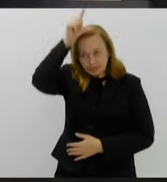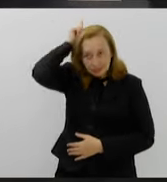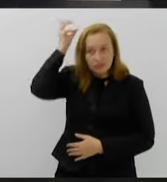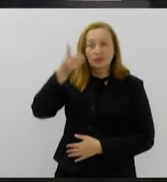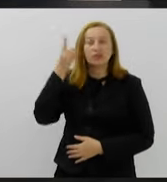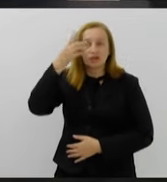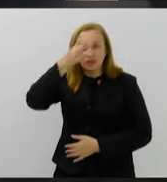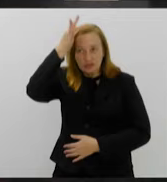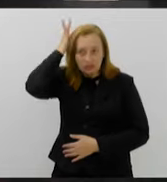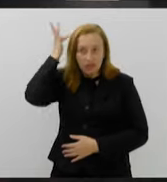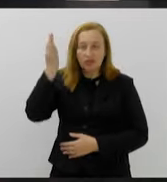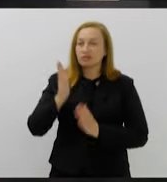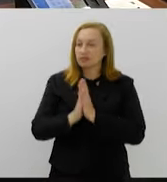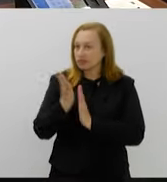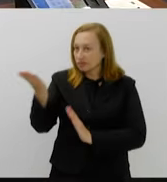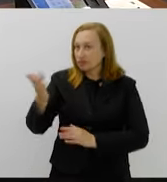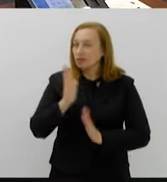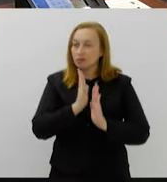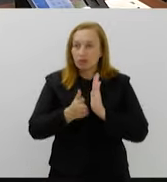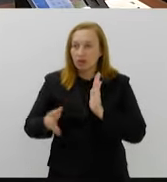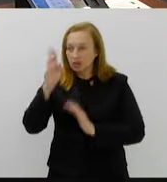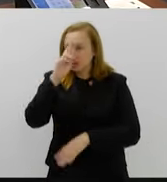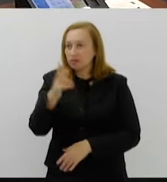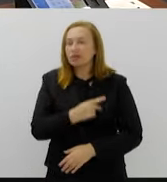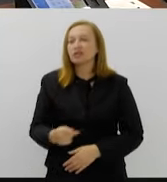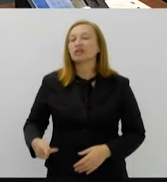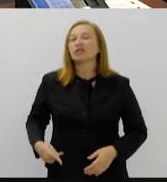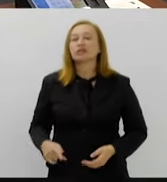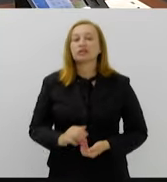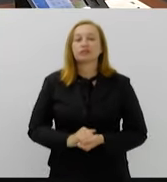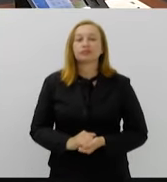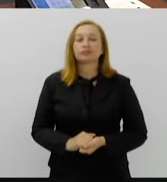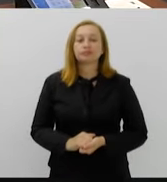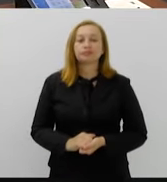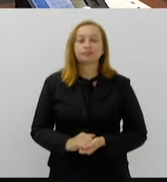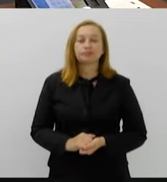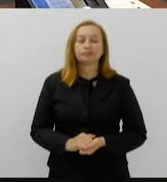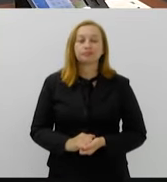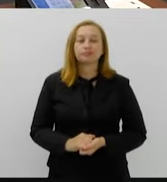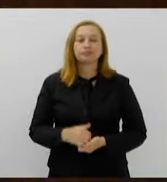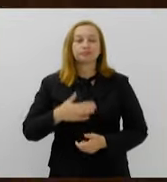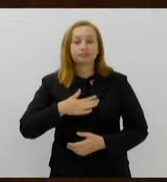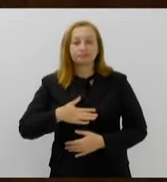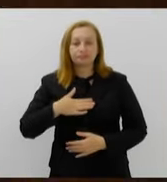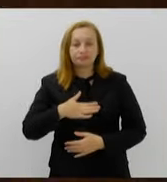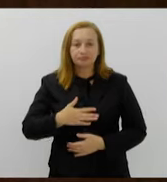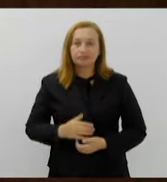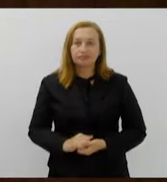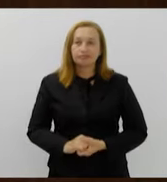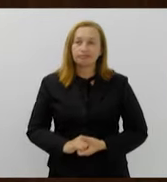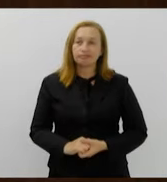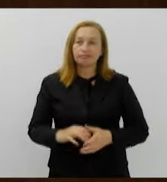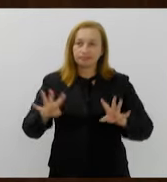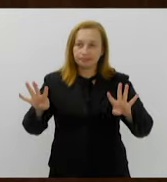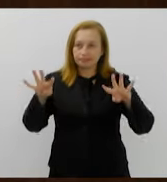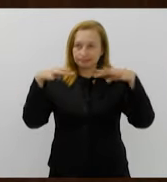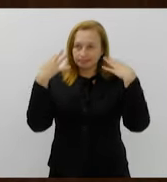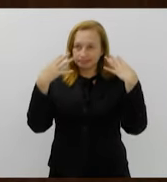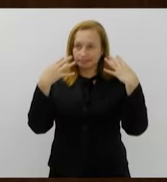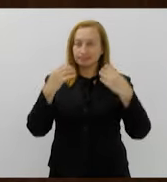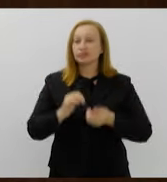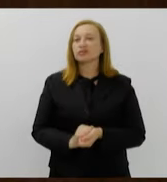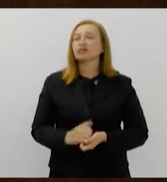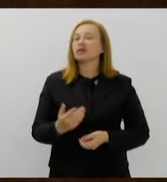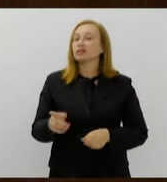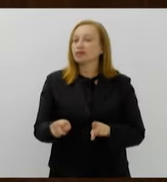FR pacho por favor pela ordem presidente Presidente eu gostaria da atenção de vossa excelência e também